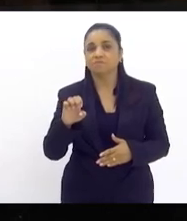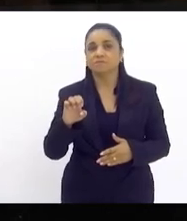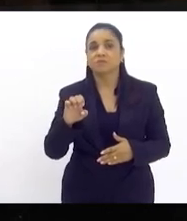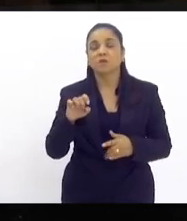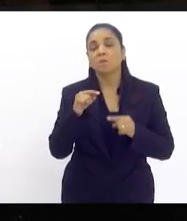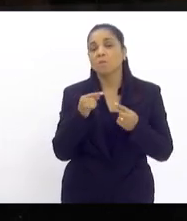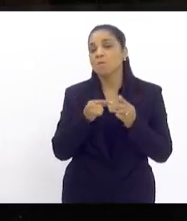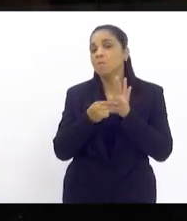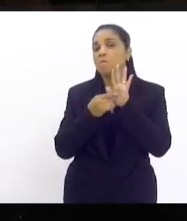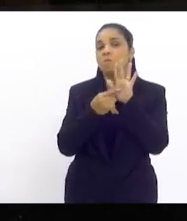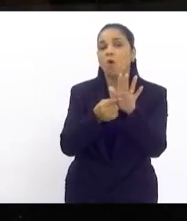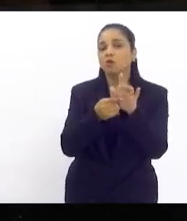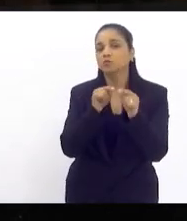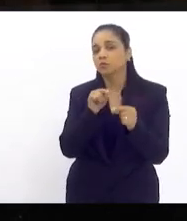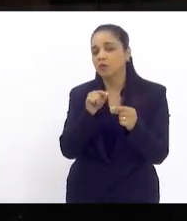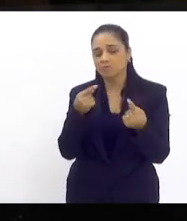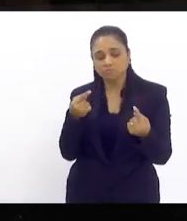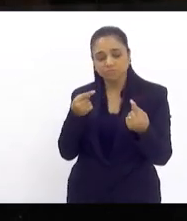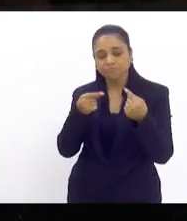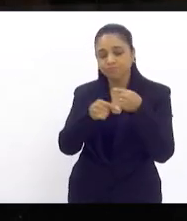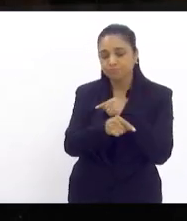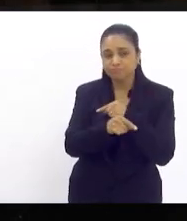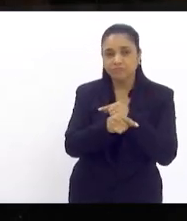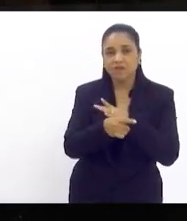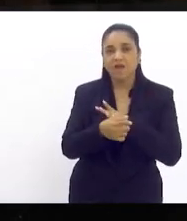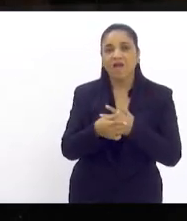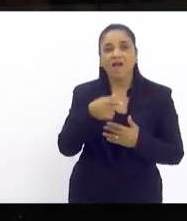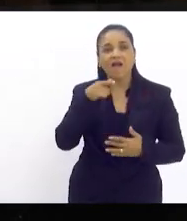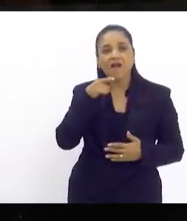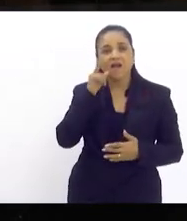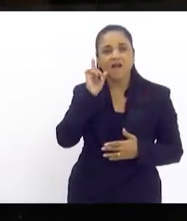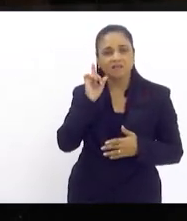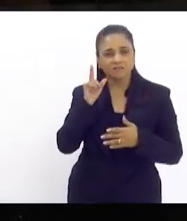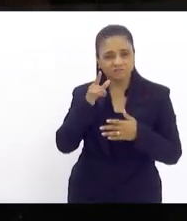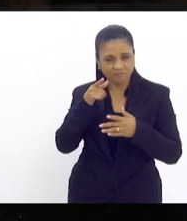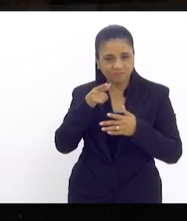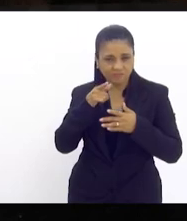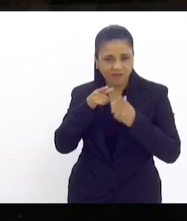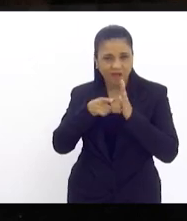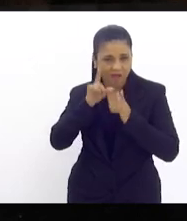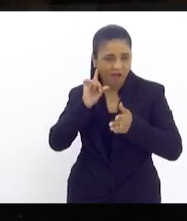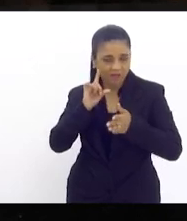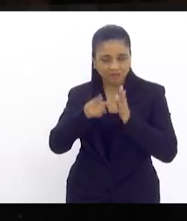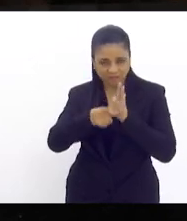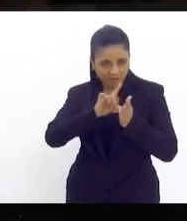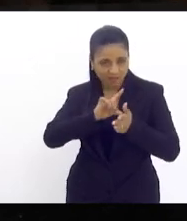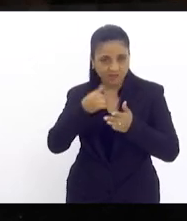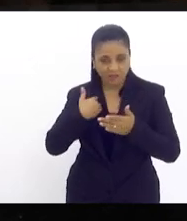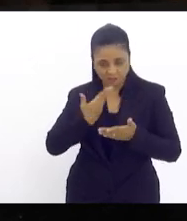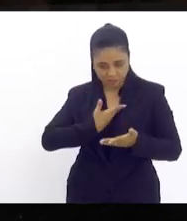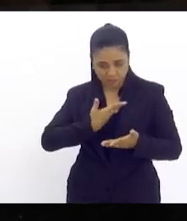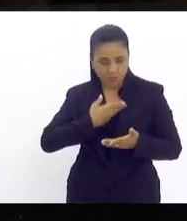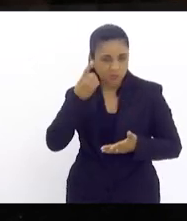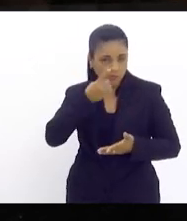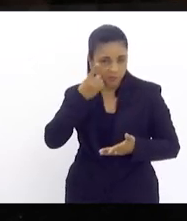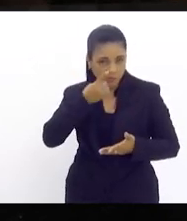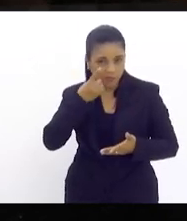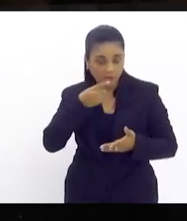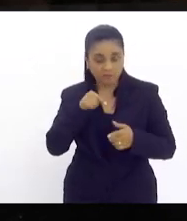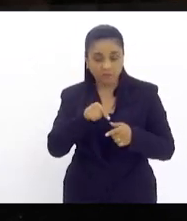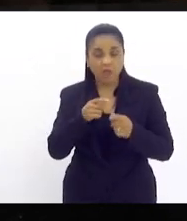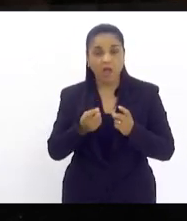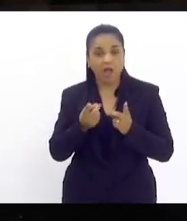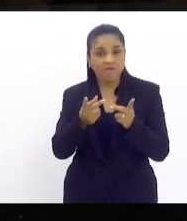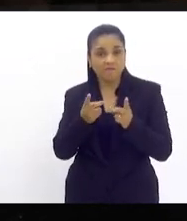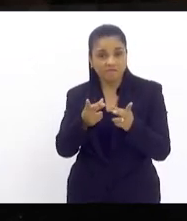contrapondo palavras de colegas anteriores, a venda da SEDAI, a concessão da SEDAI, ela não